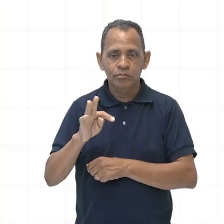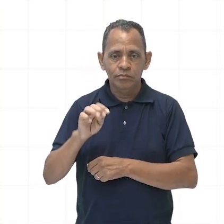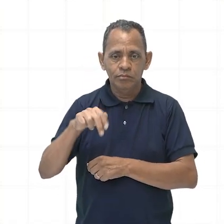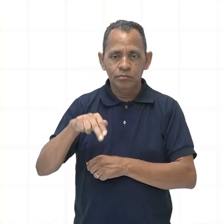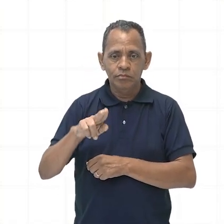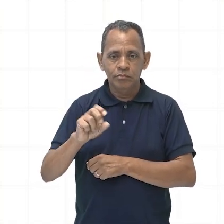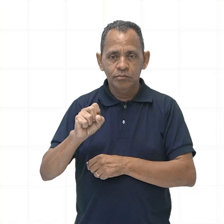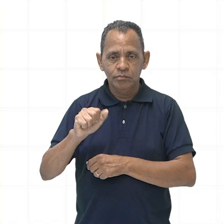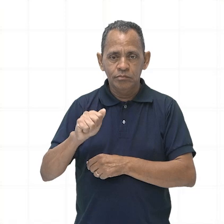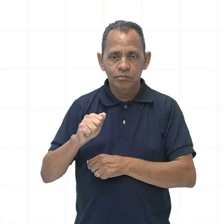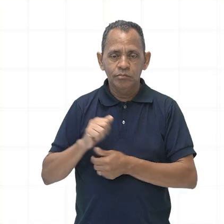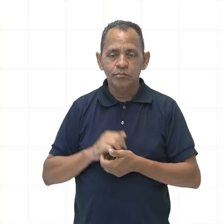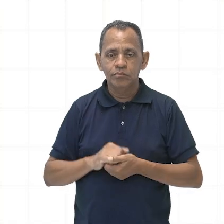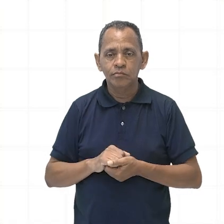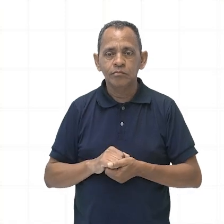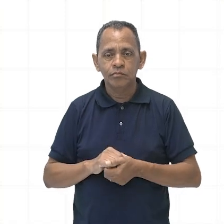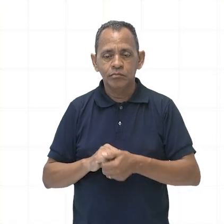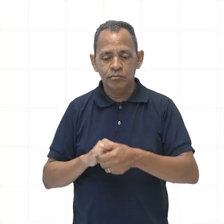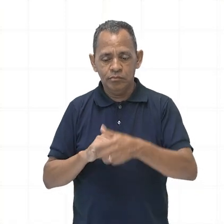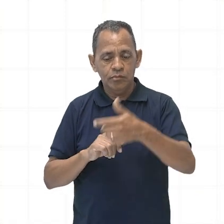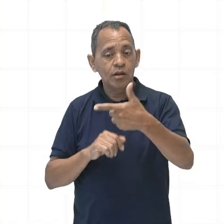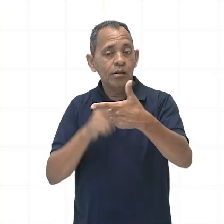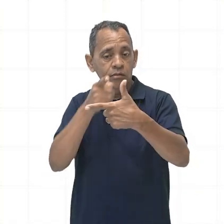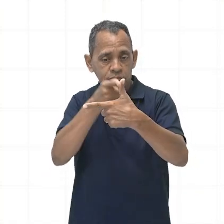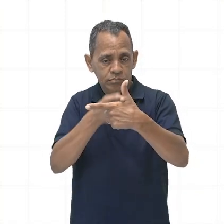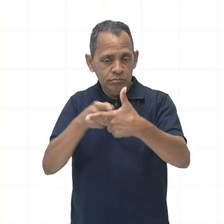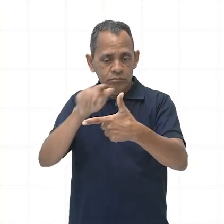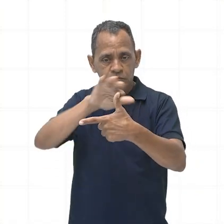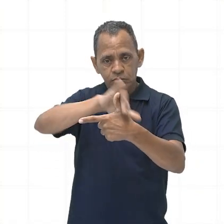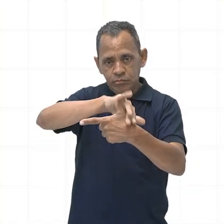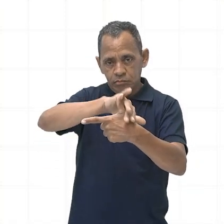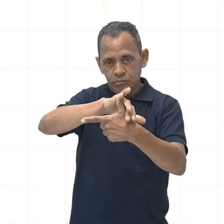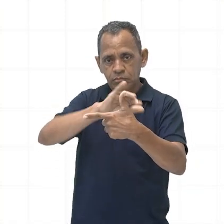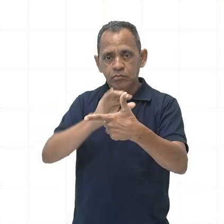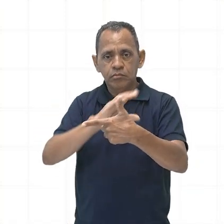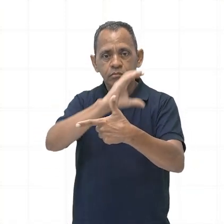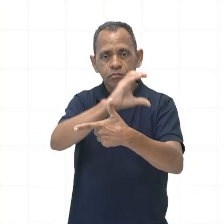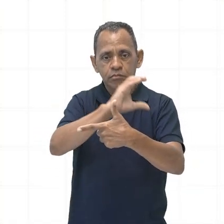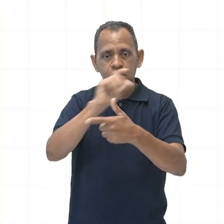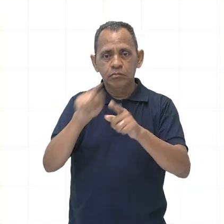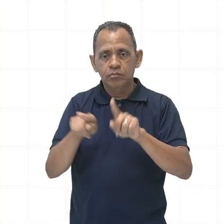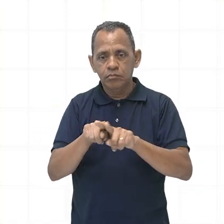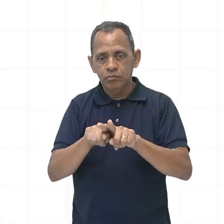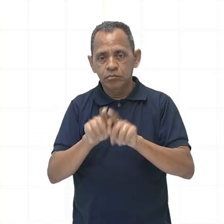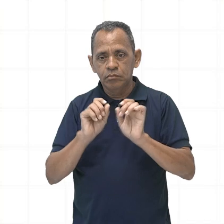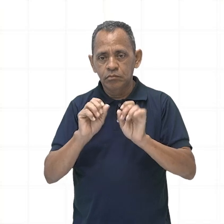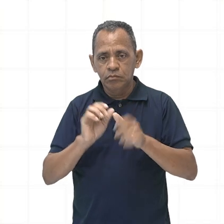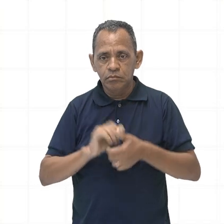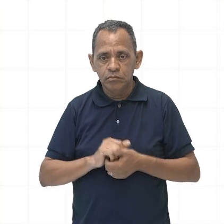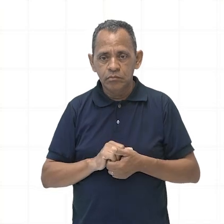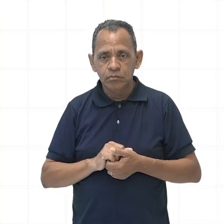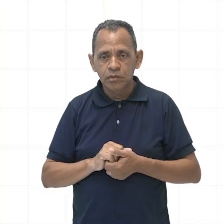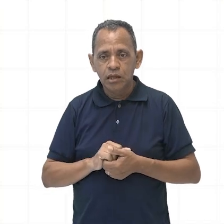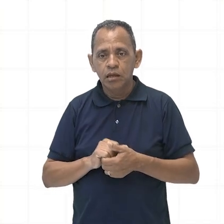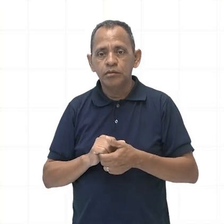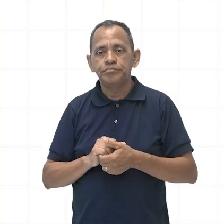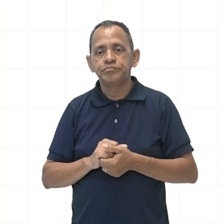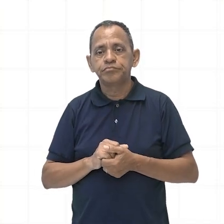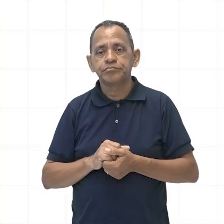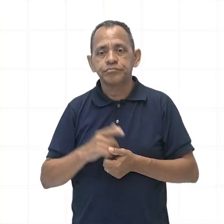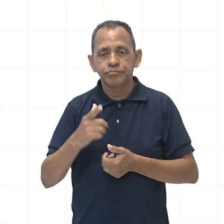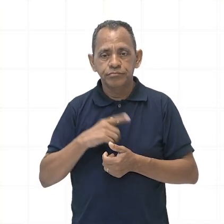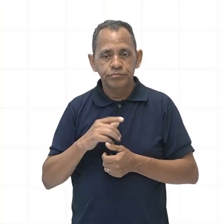cateto C. Quem é o cateto C? É esse cateto aqui de baixo. Só que tem aqui uma